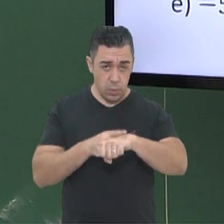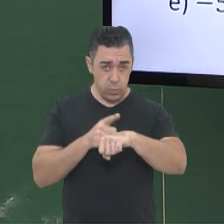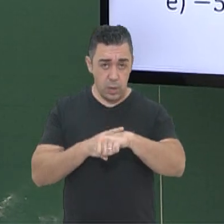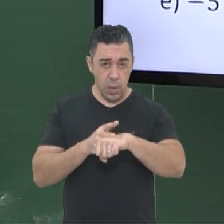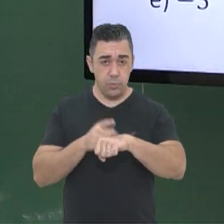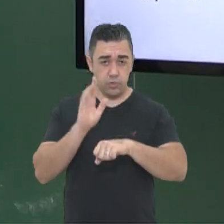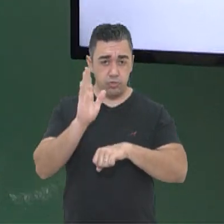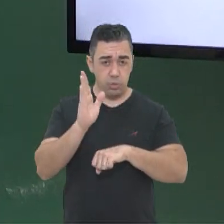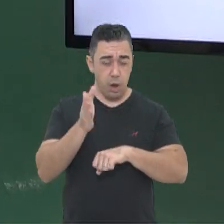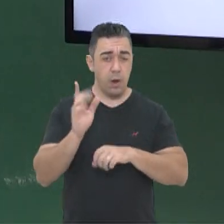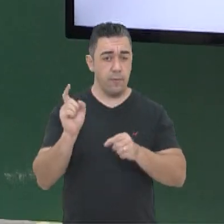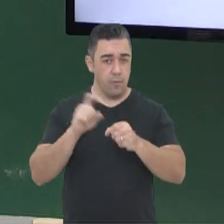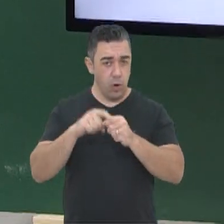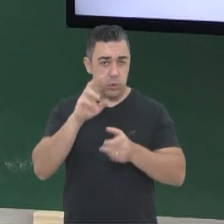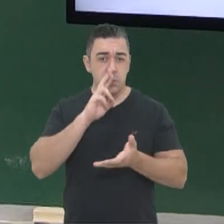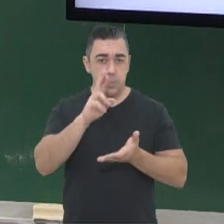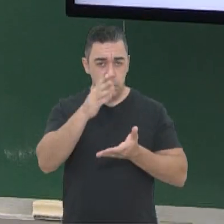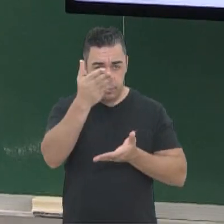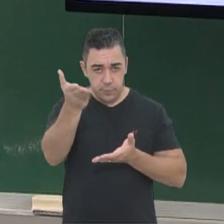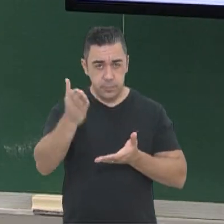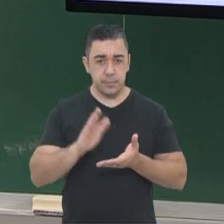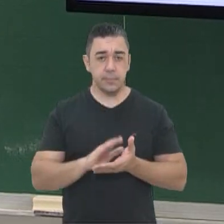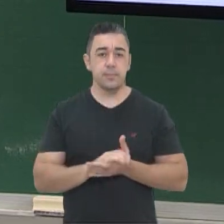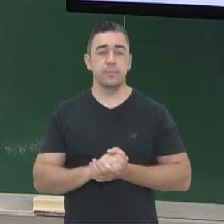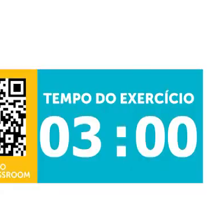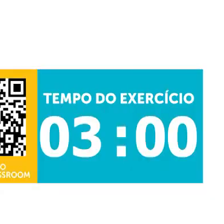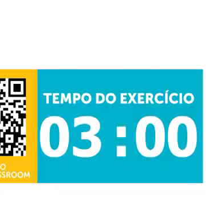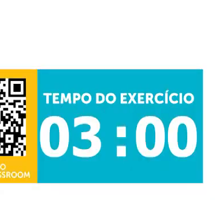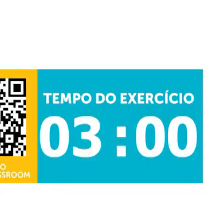tempinho e já volto, então, com a resolução para vocês.